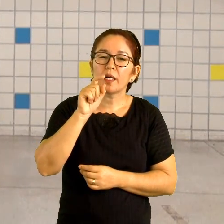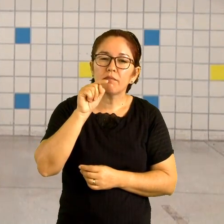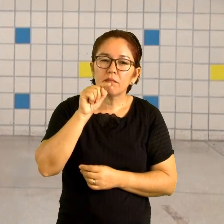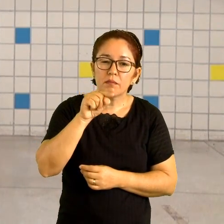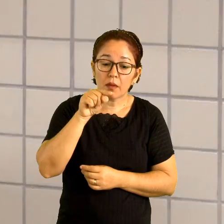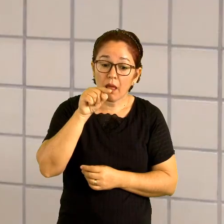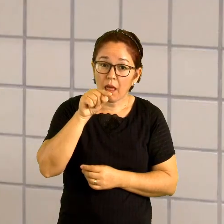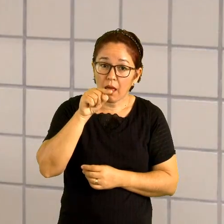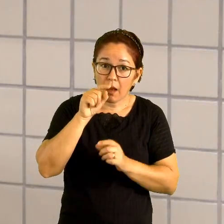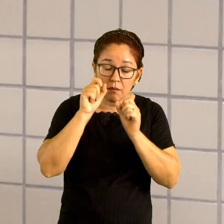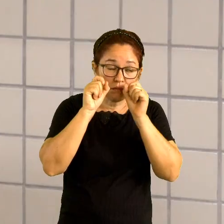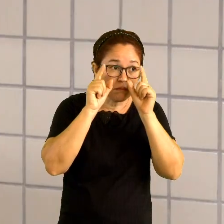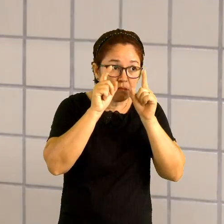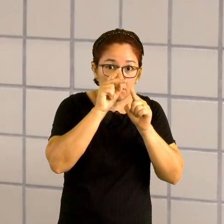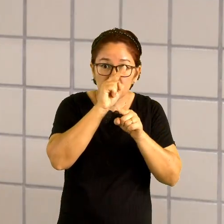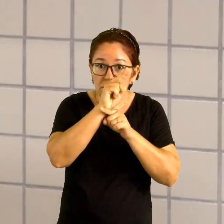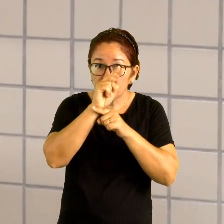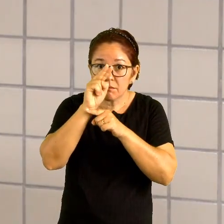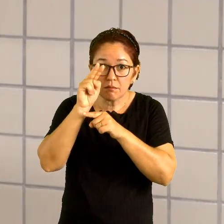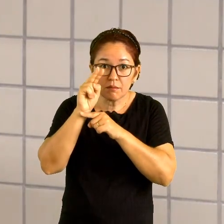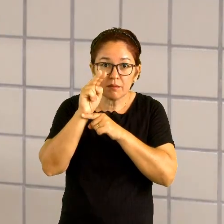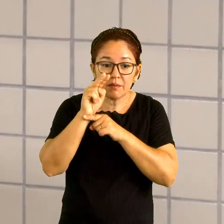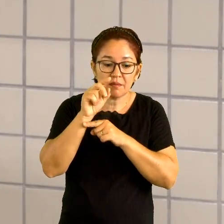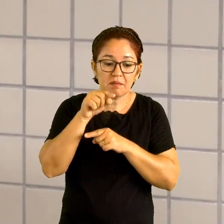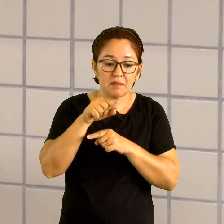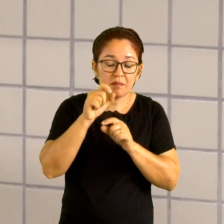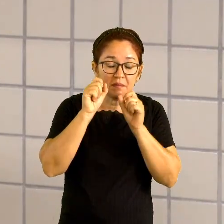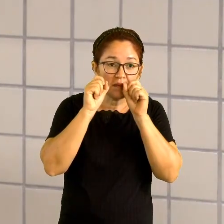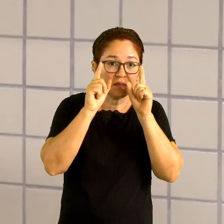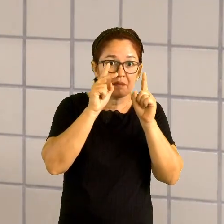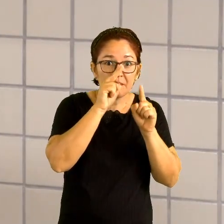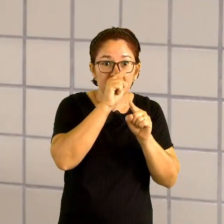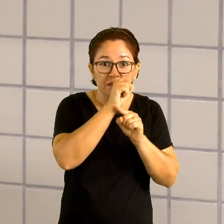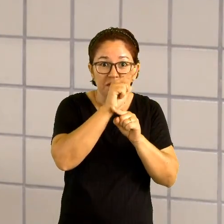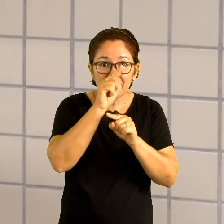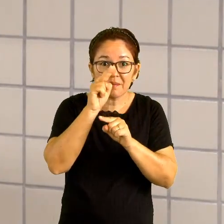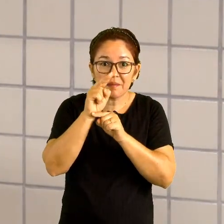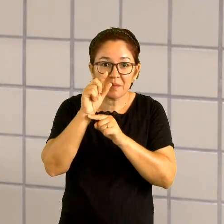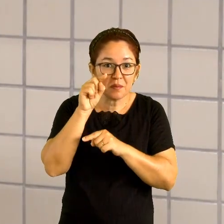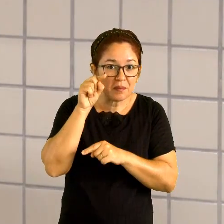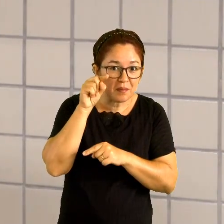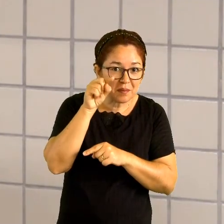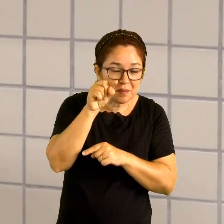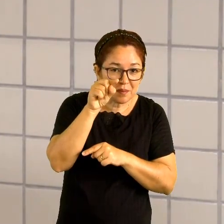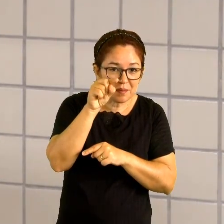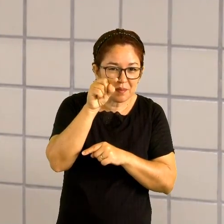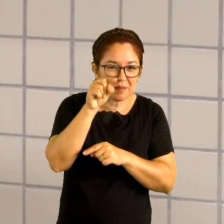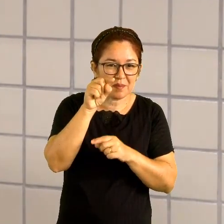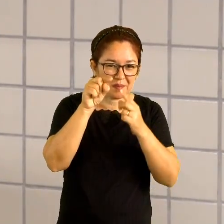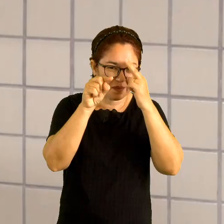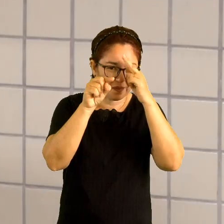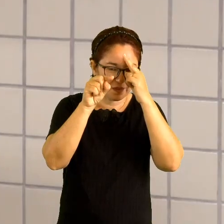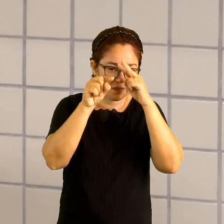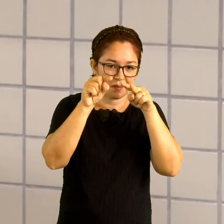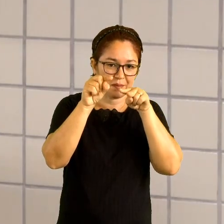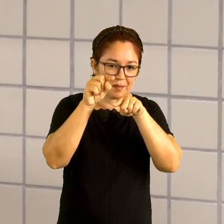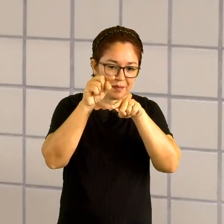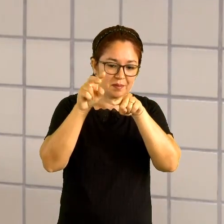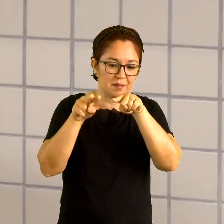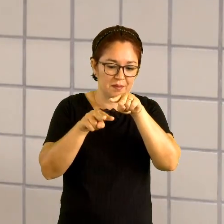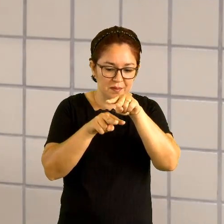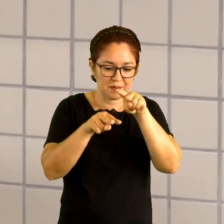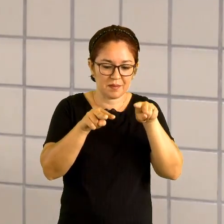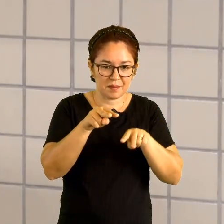acordada. Com essa pulga acordada lá em cima do gato, imagina, ela vai lá e